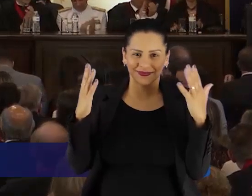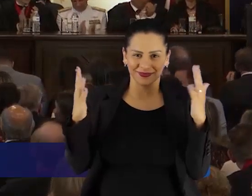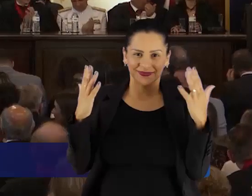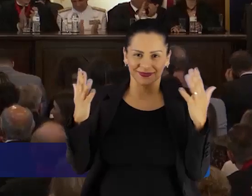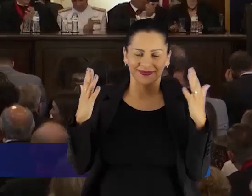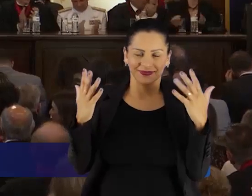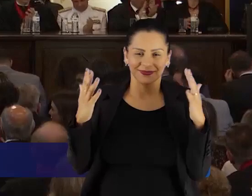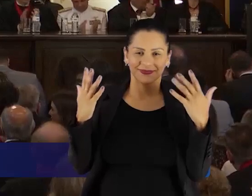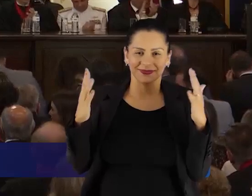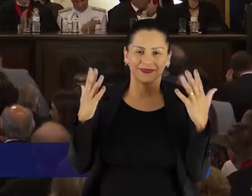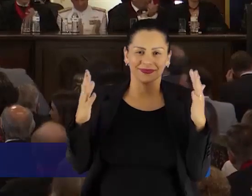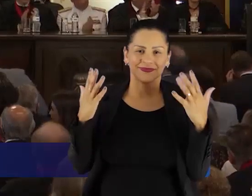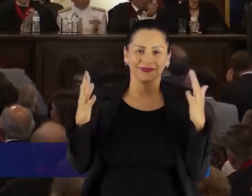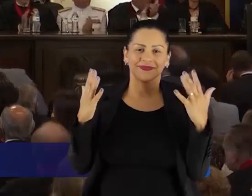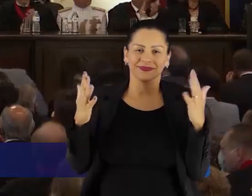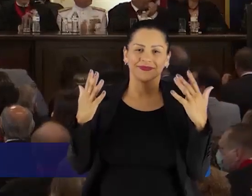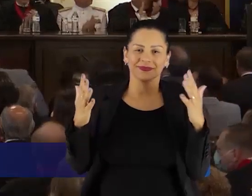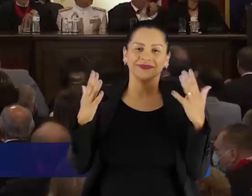E aí